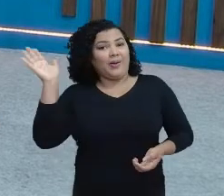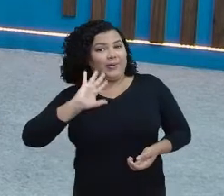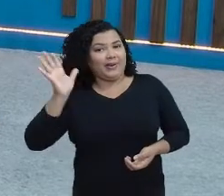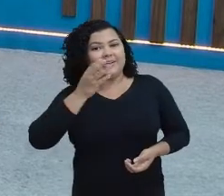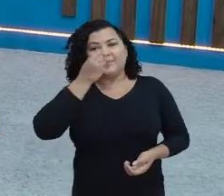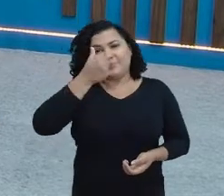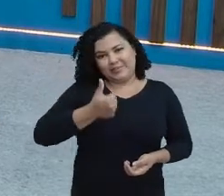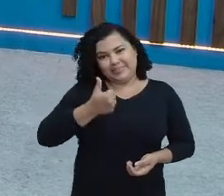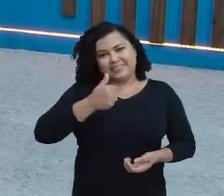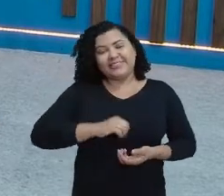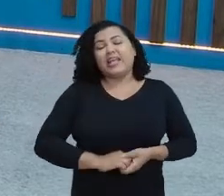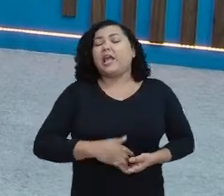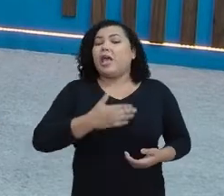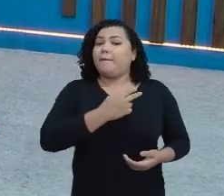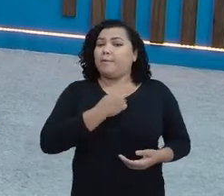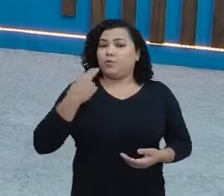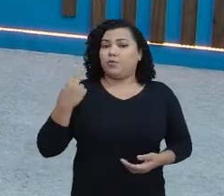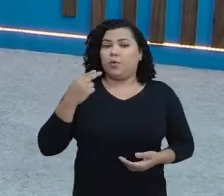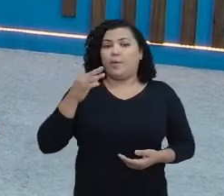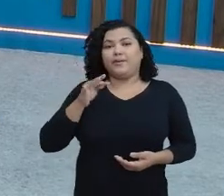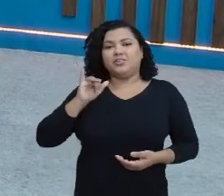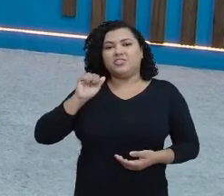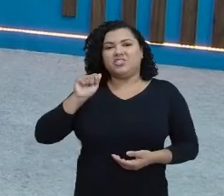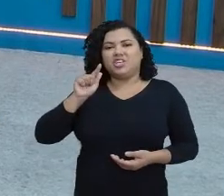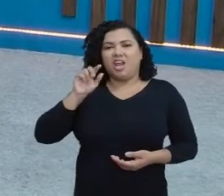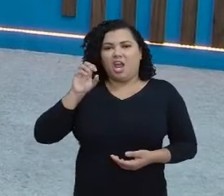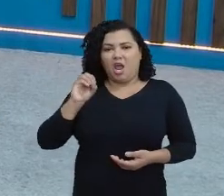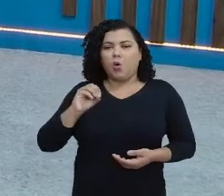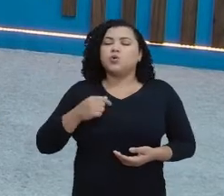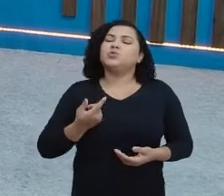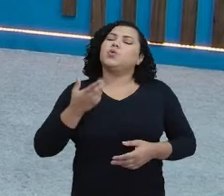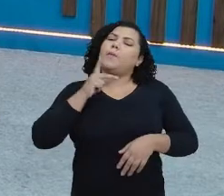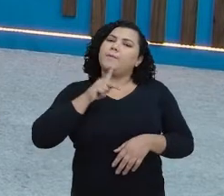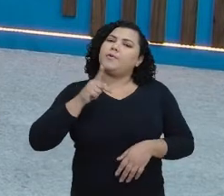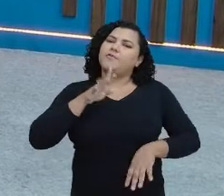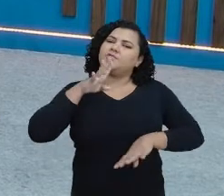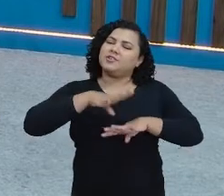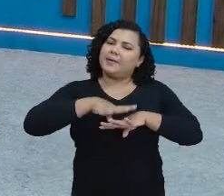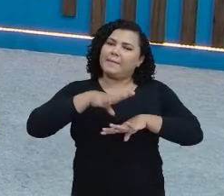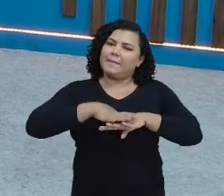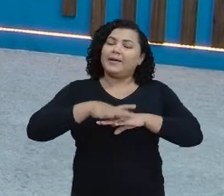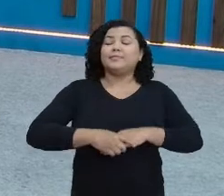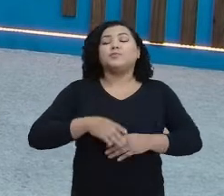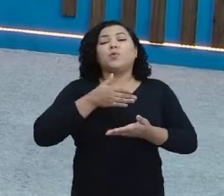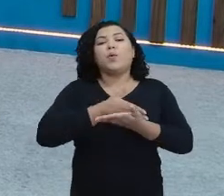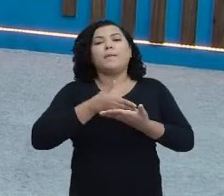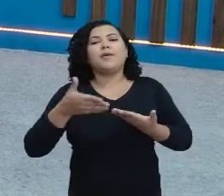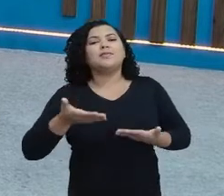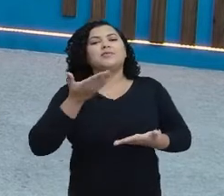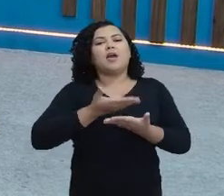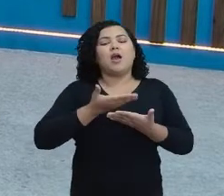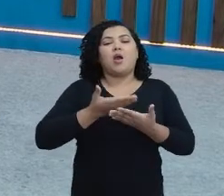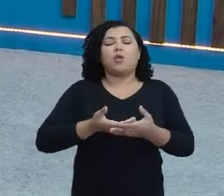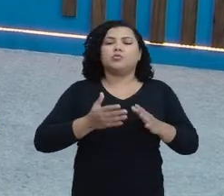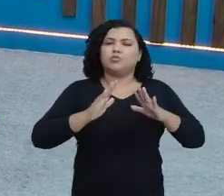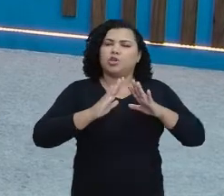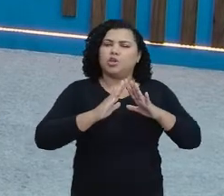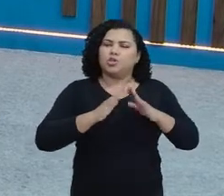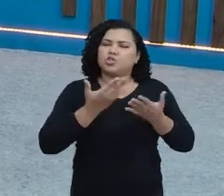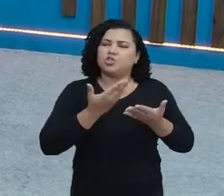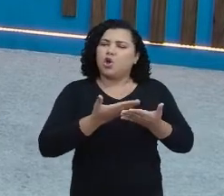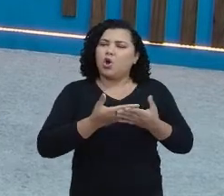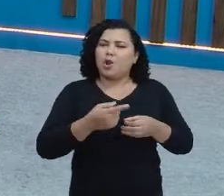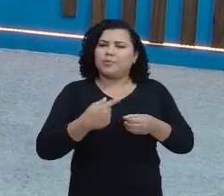pessoal, tudo bem? Eu me chamo Tiago, professor de matemática, e estamos iniciando mais uma aula da Escola Municipal para